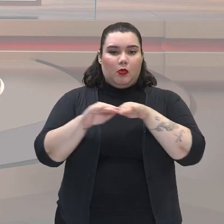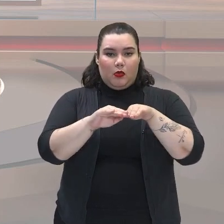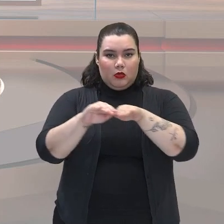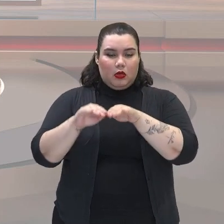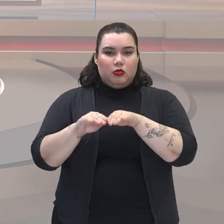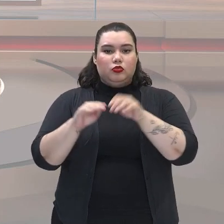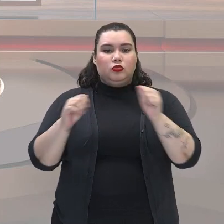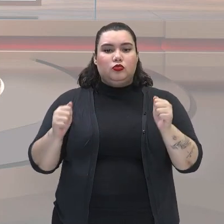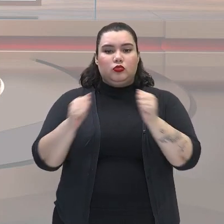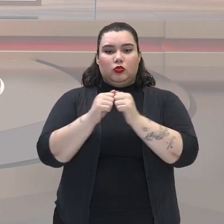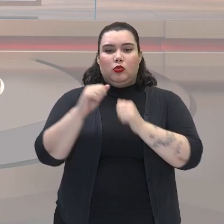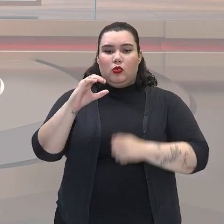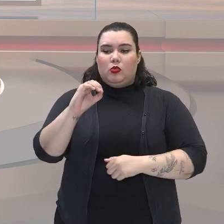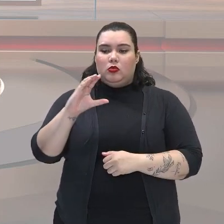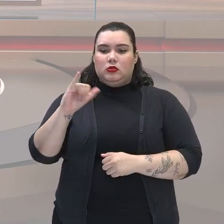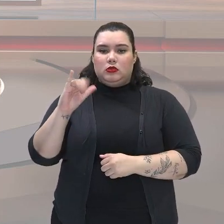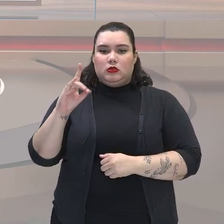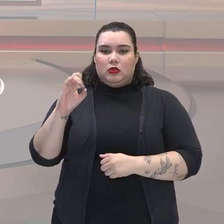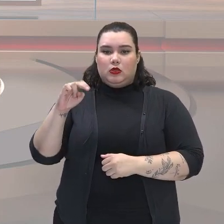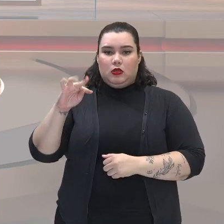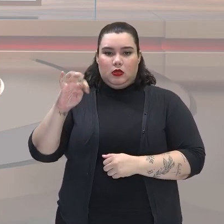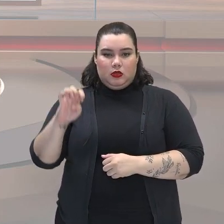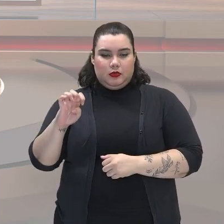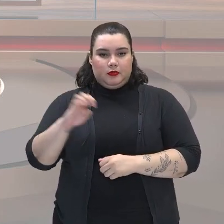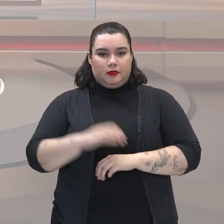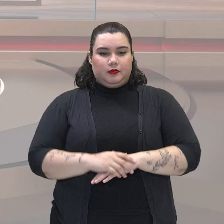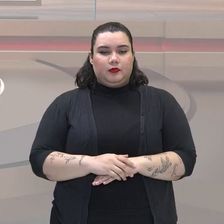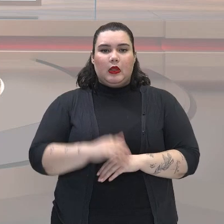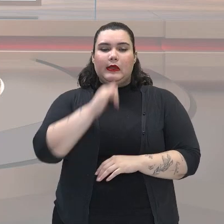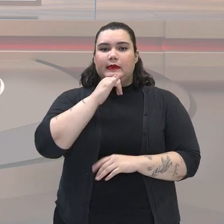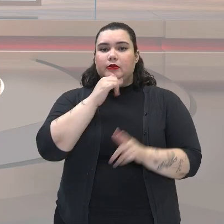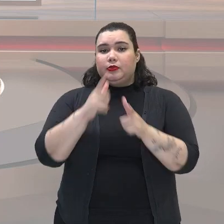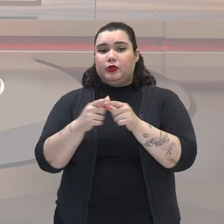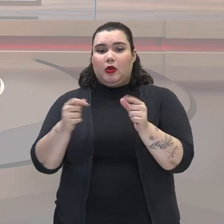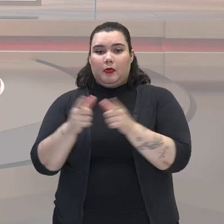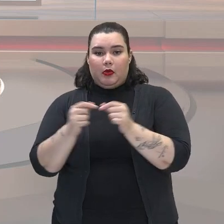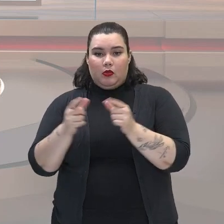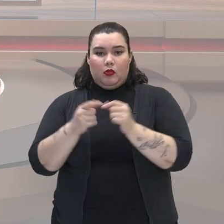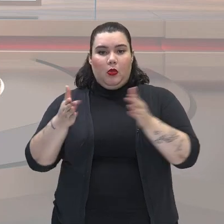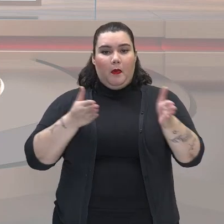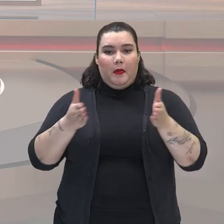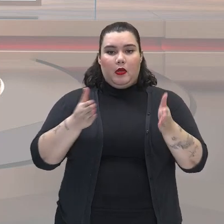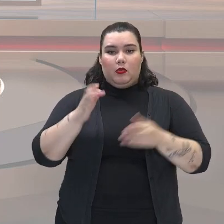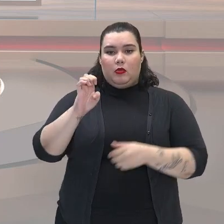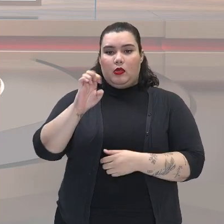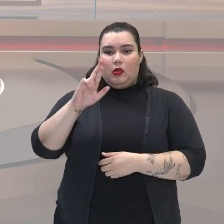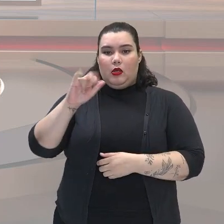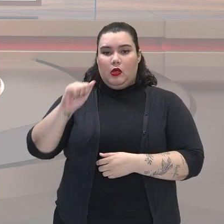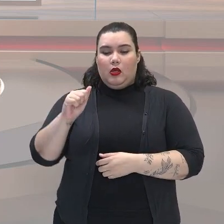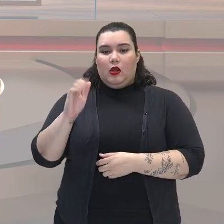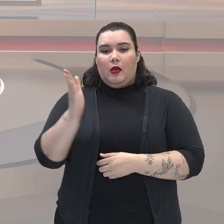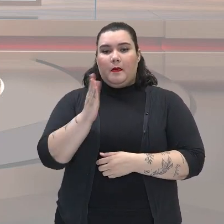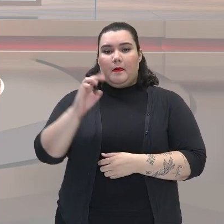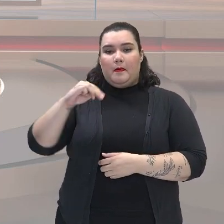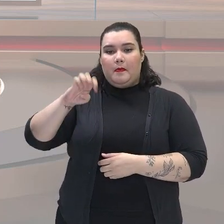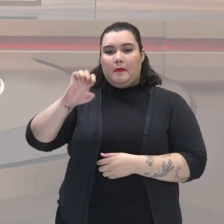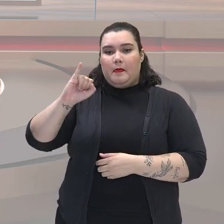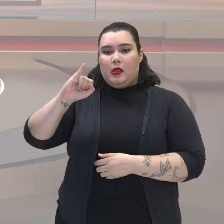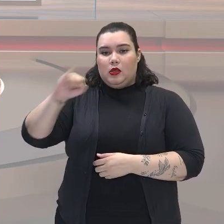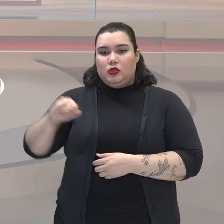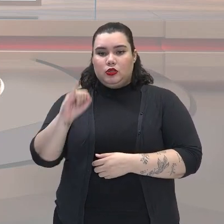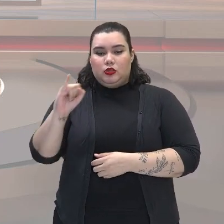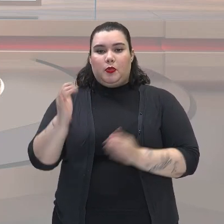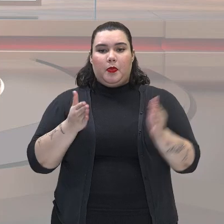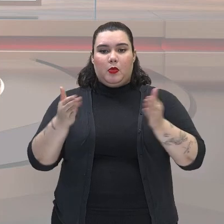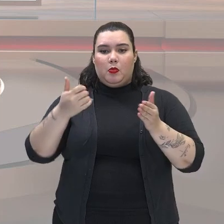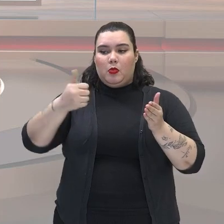a igualdade com o Ocidente. O Japão, por exemplo, durante a era Meiji, de 1868 a